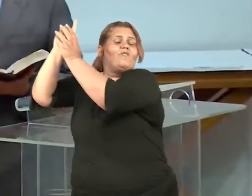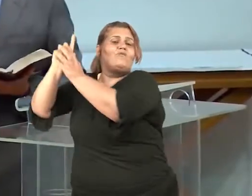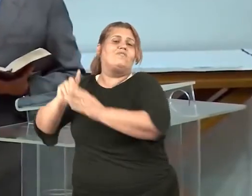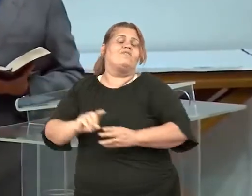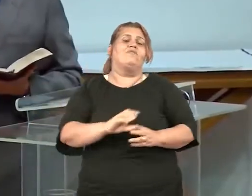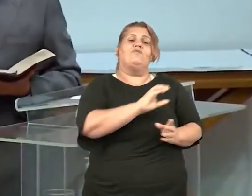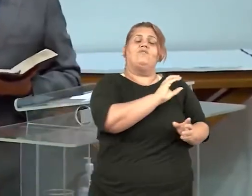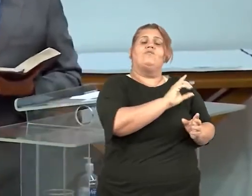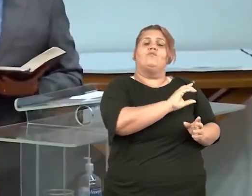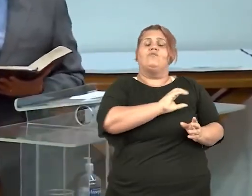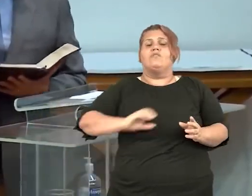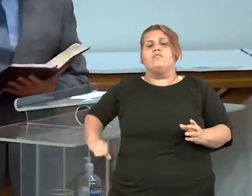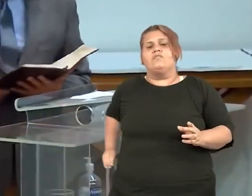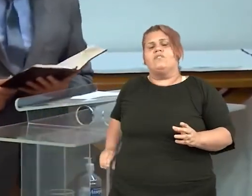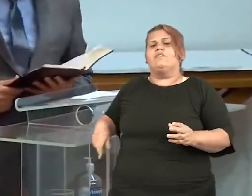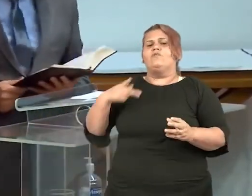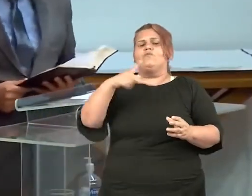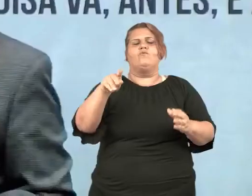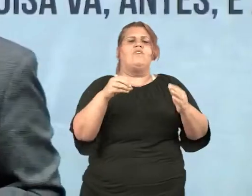cristianismo.